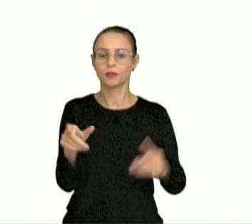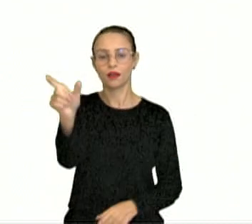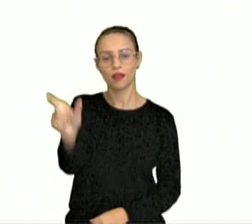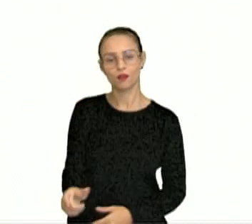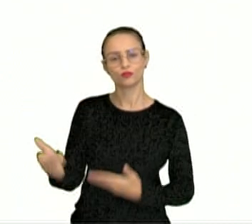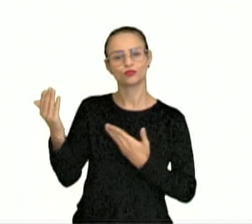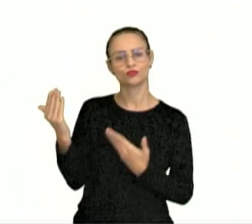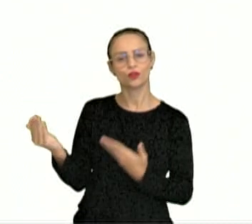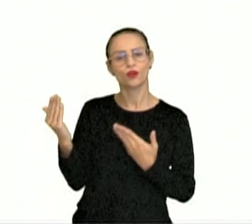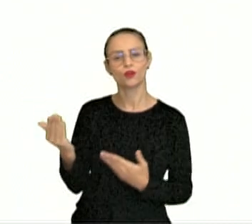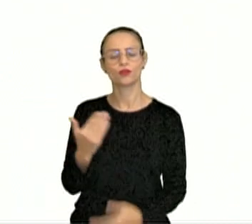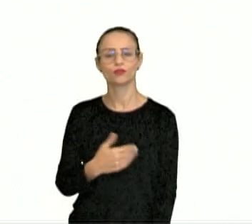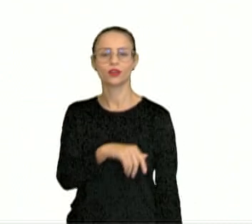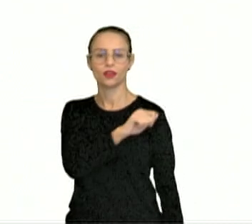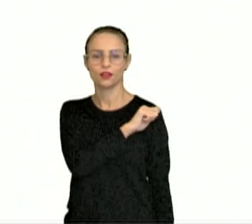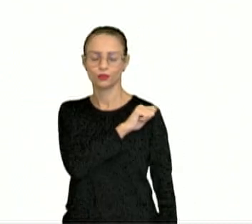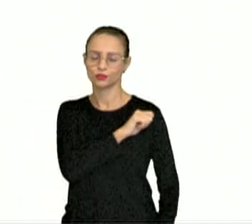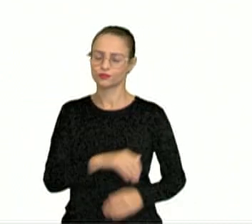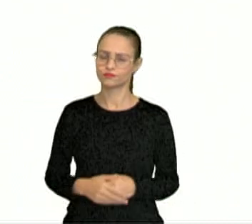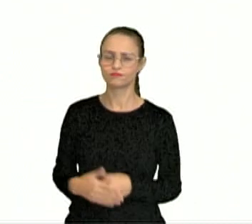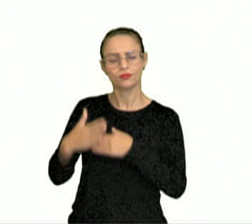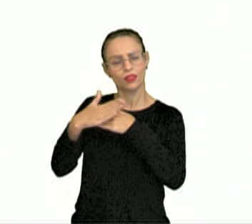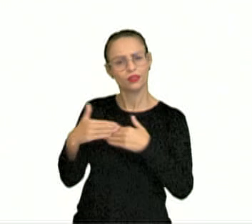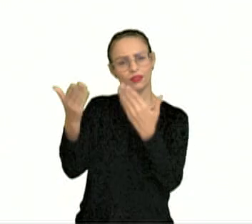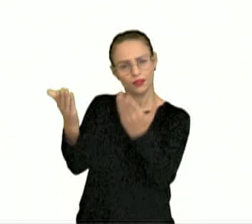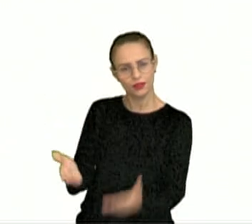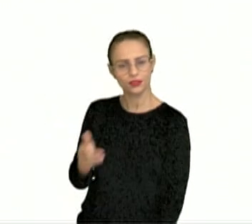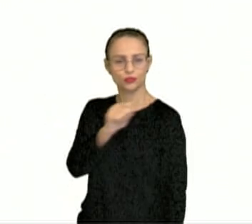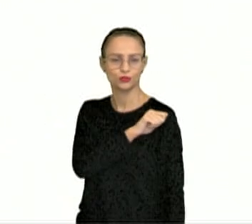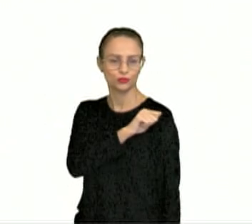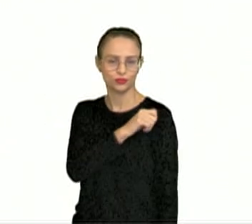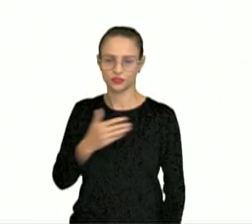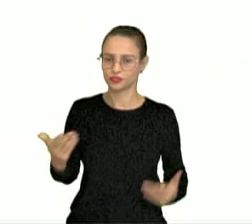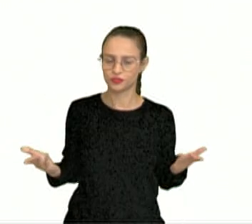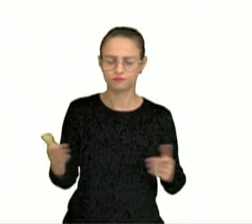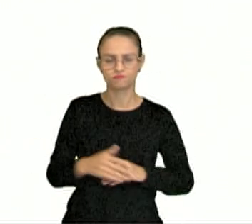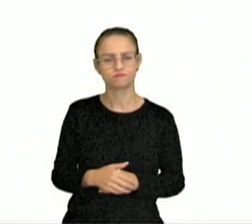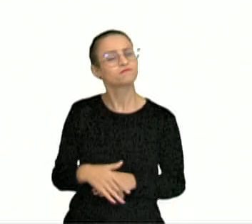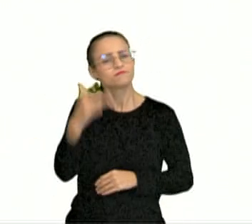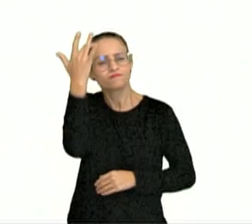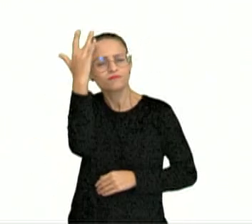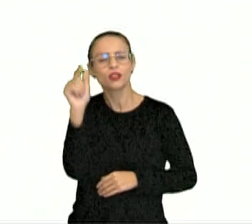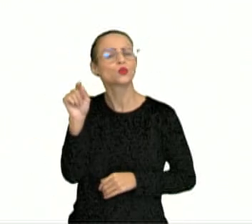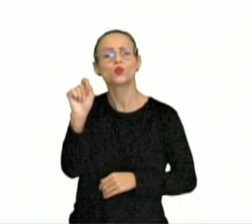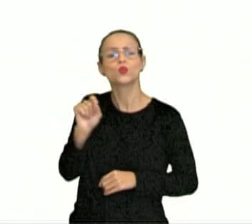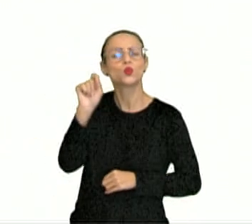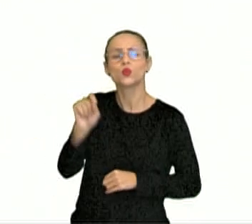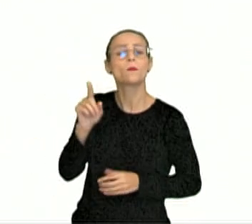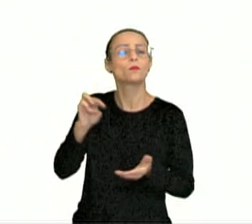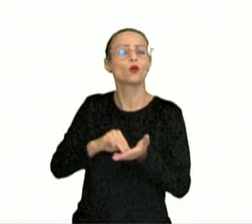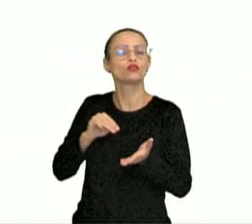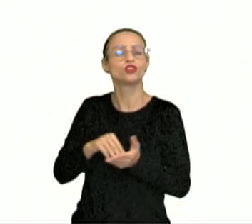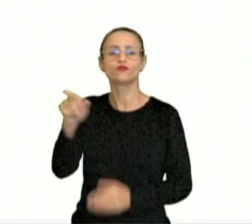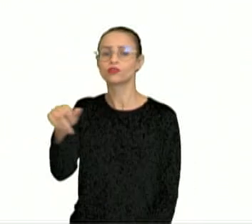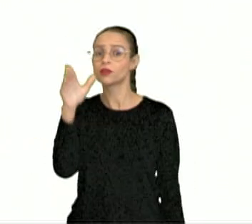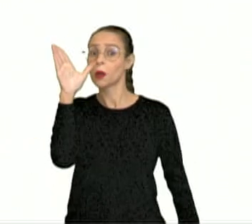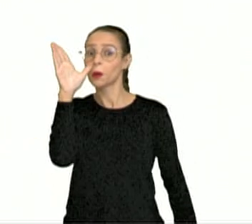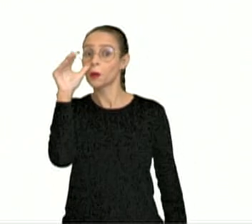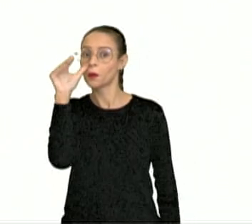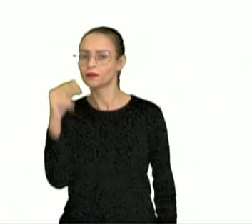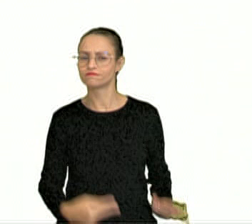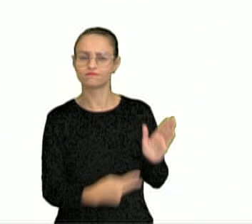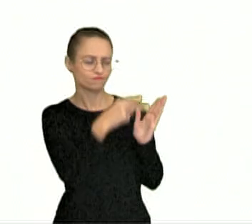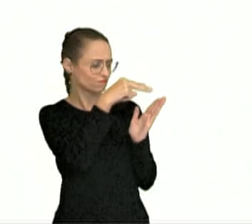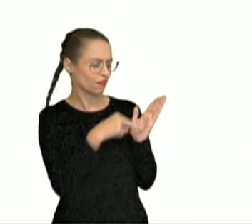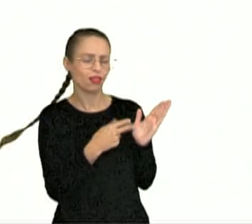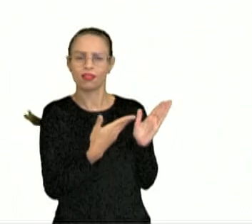jovem estudante. Querido estudante, não sei qual foi o motivo que te levou a ter curiosidade em